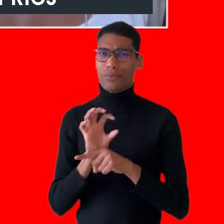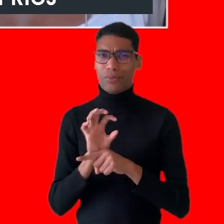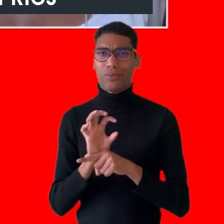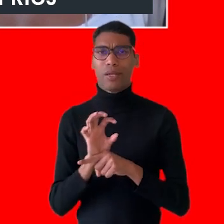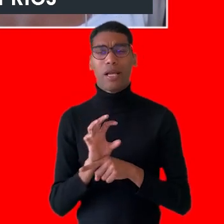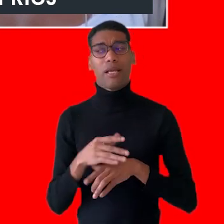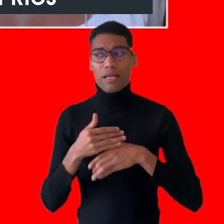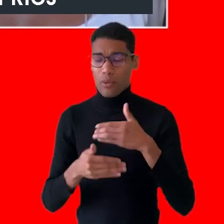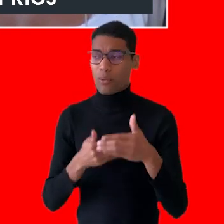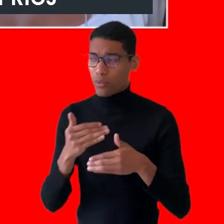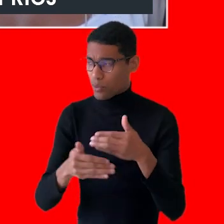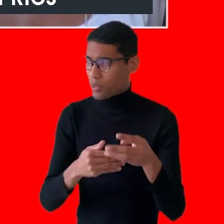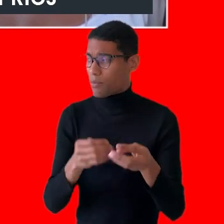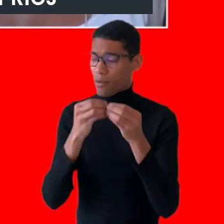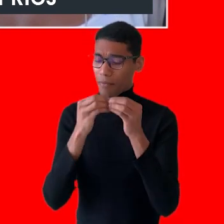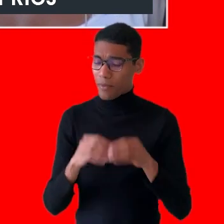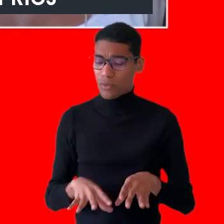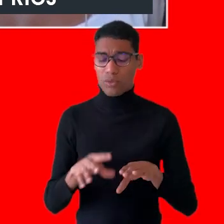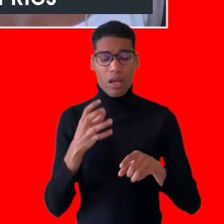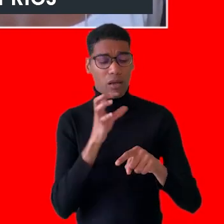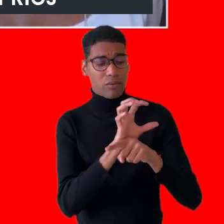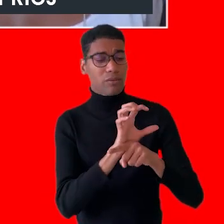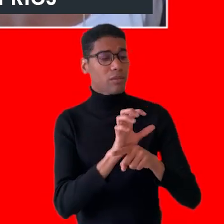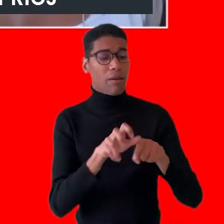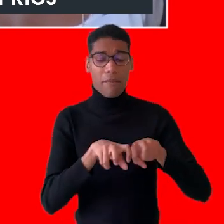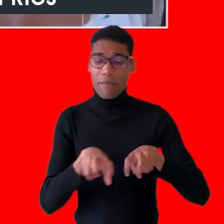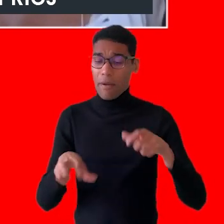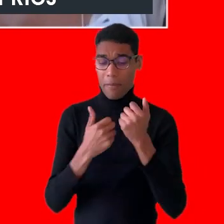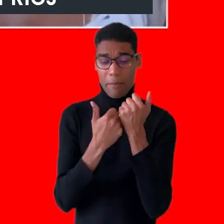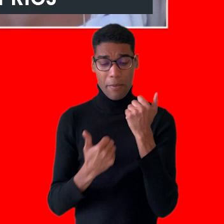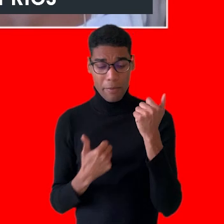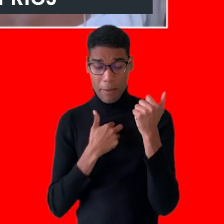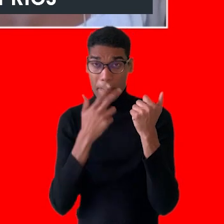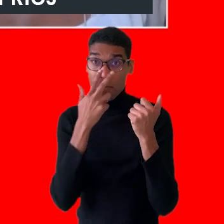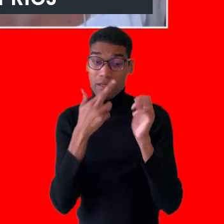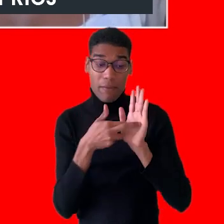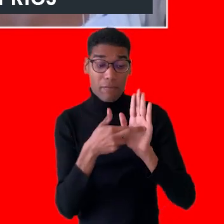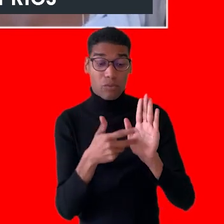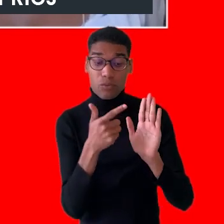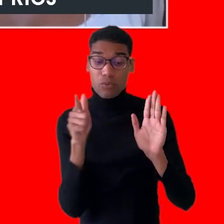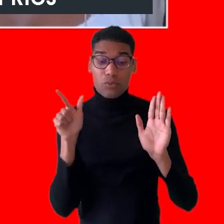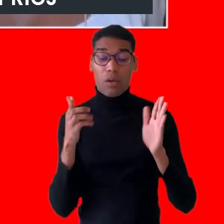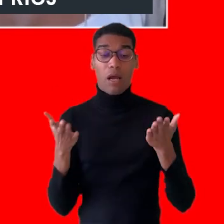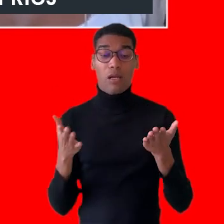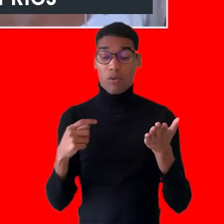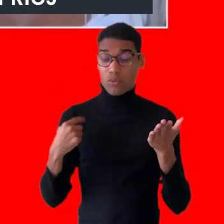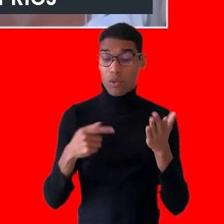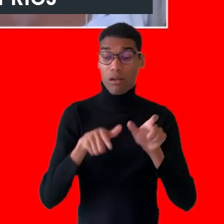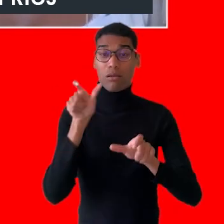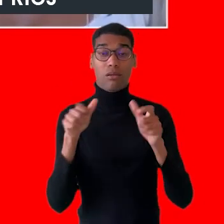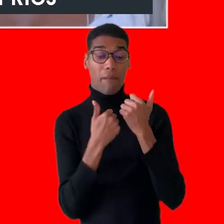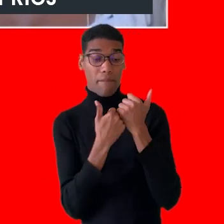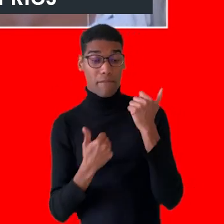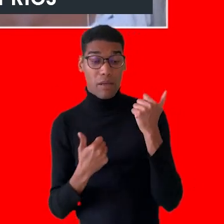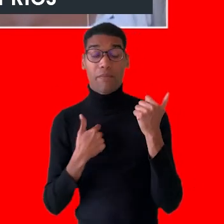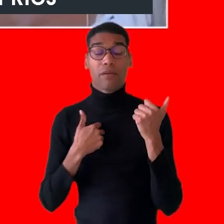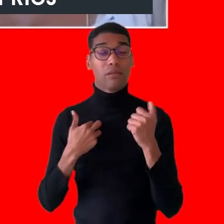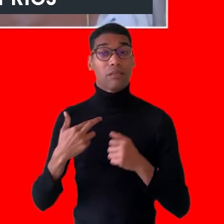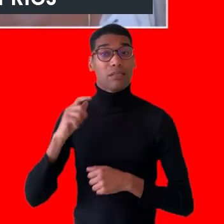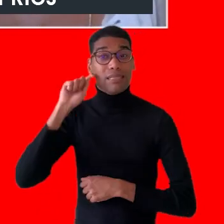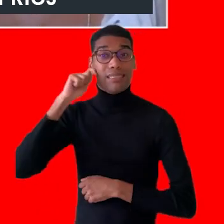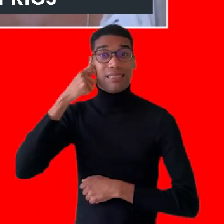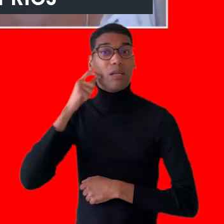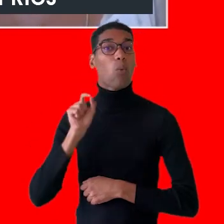acaba nos prejudicando no parlamento. A gente não tem representatividade no parlamento. Os nossos parlamentares negros